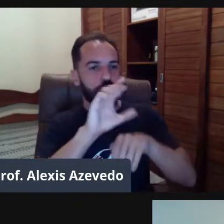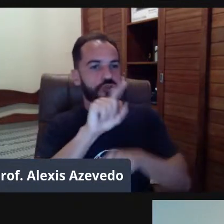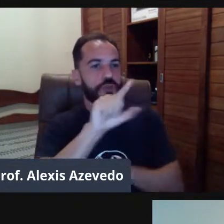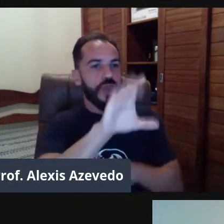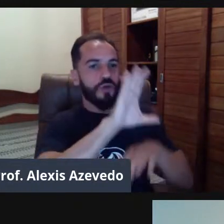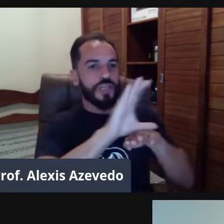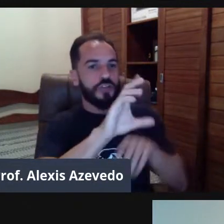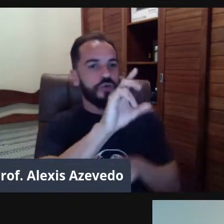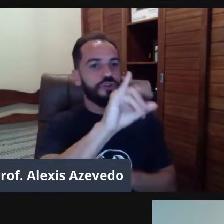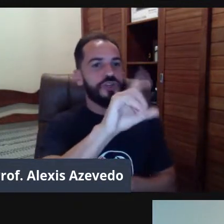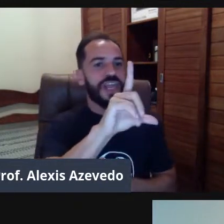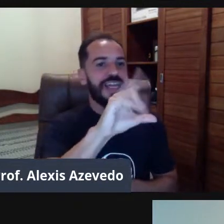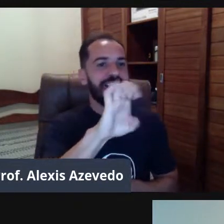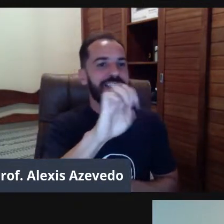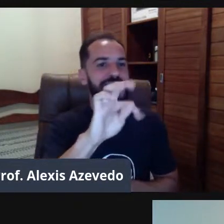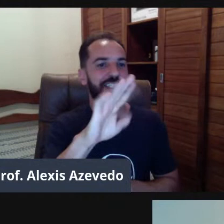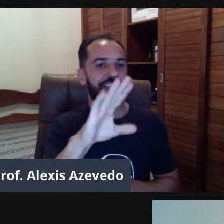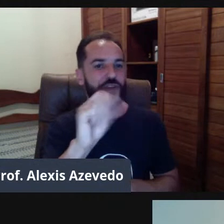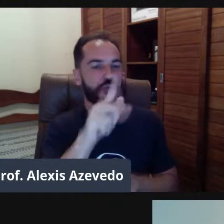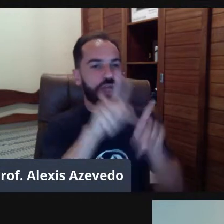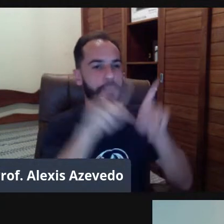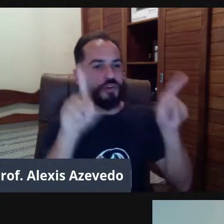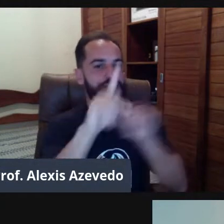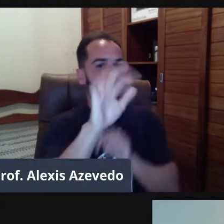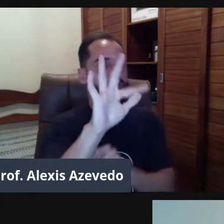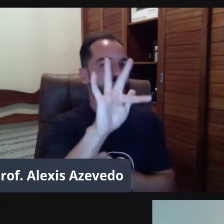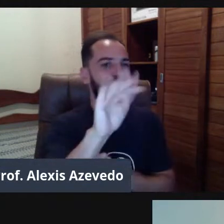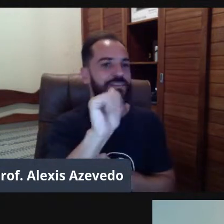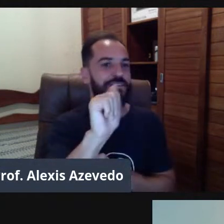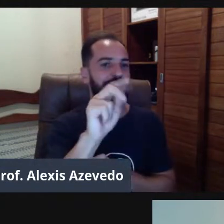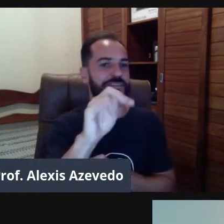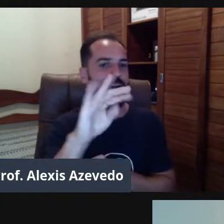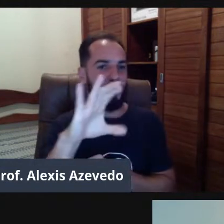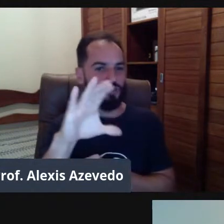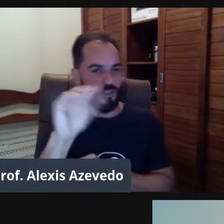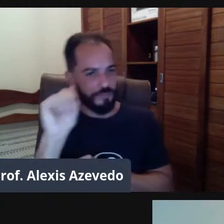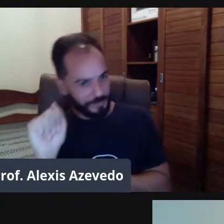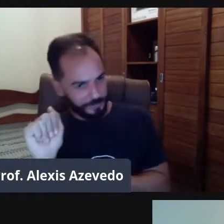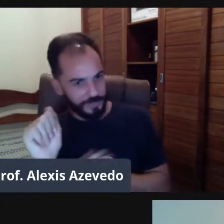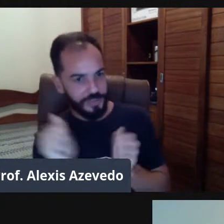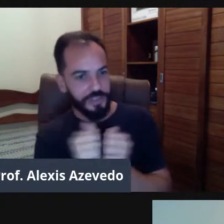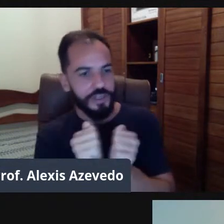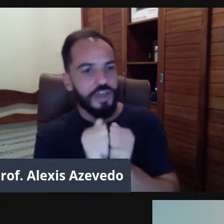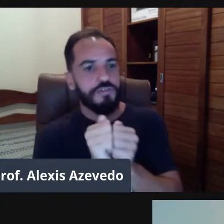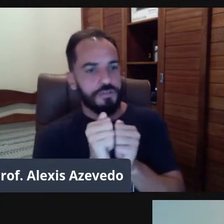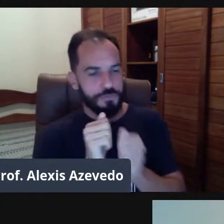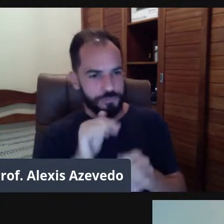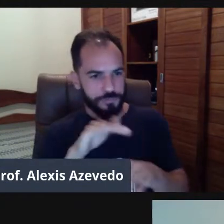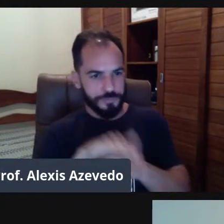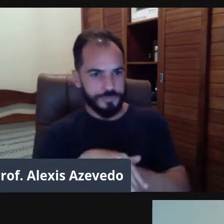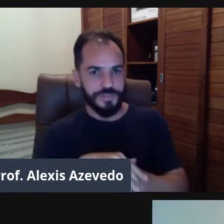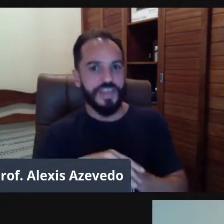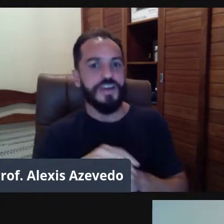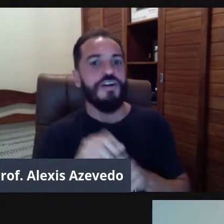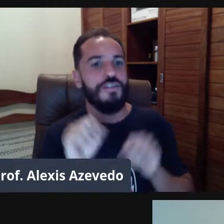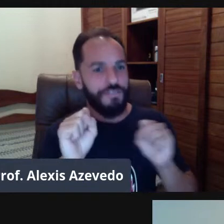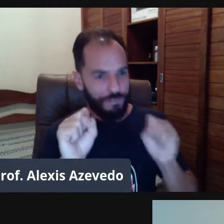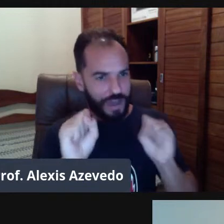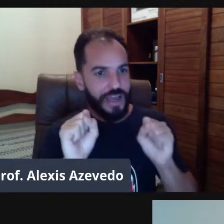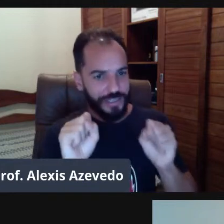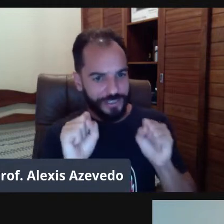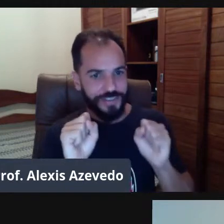de licenciatura, professora Fátima Barcelos. E vai caber todo mundo aqui?